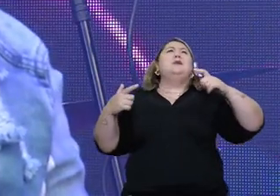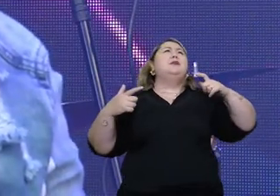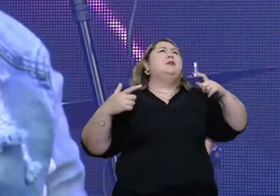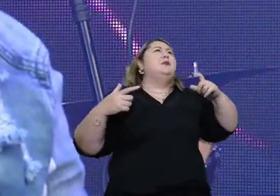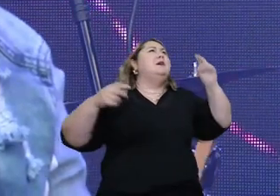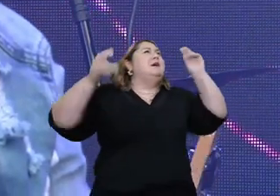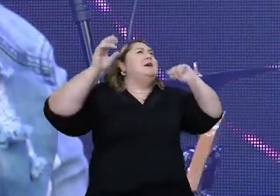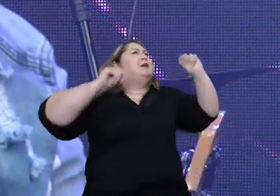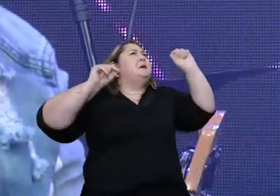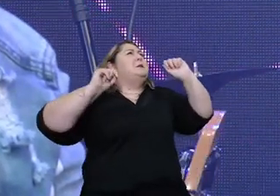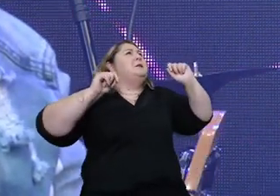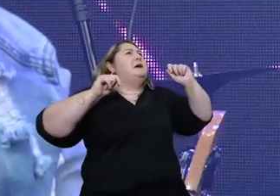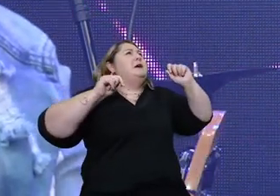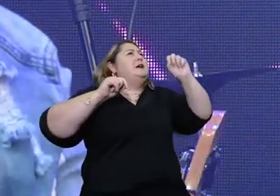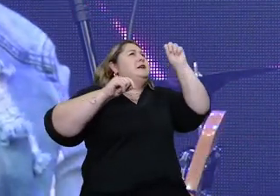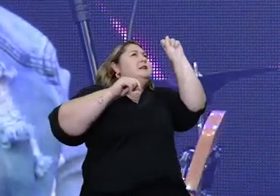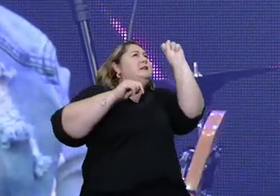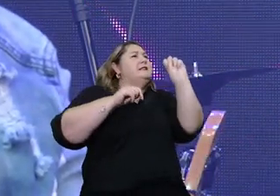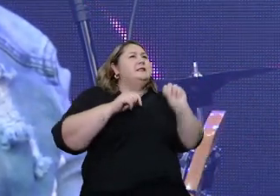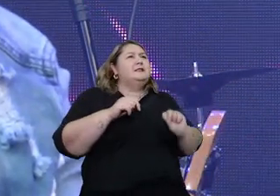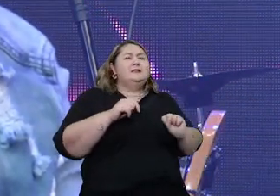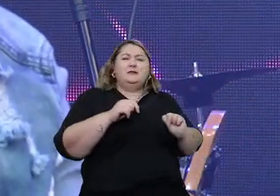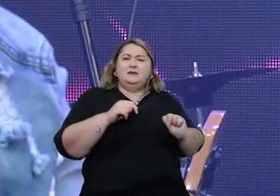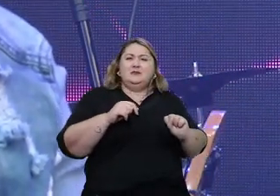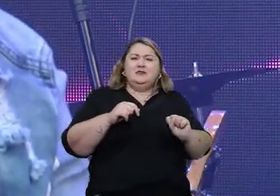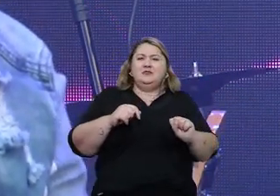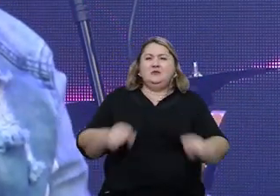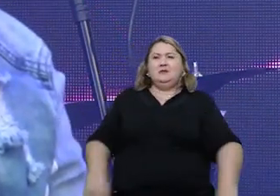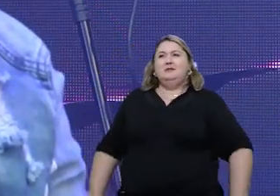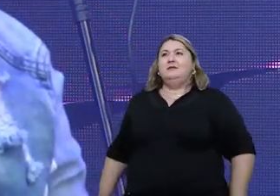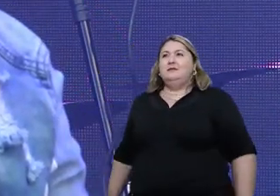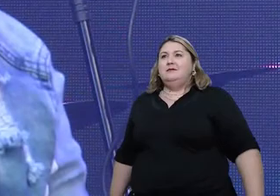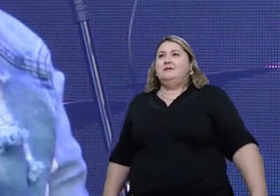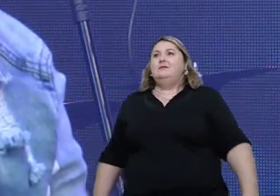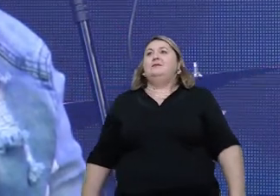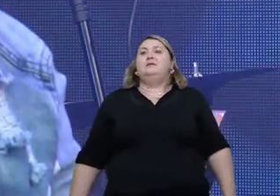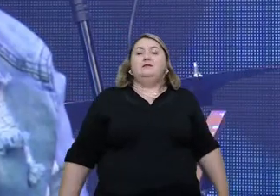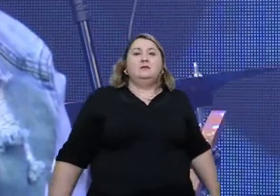que estou em uma boate aqui zona